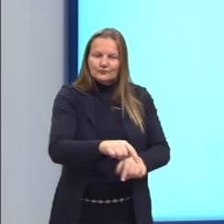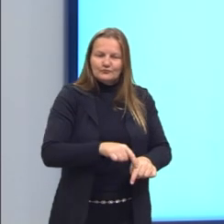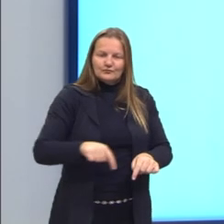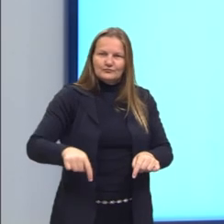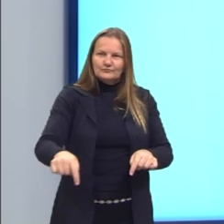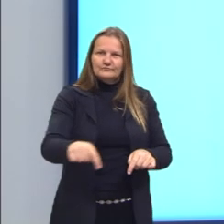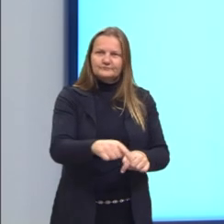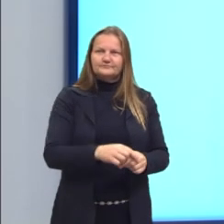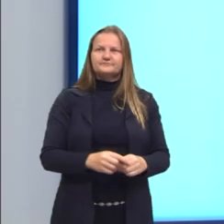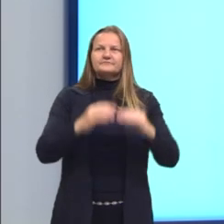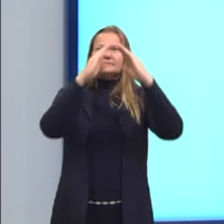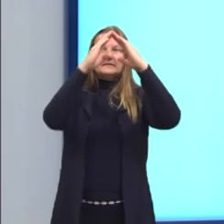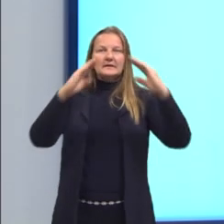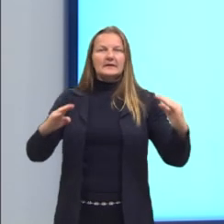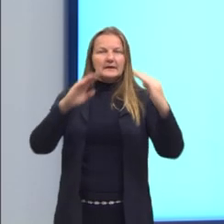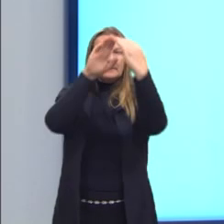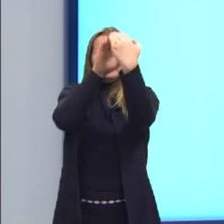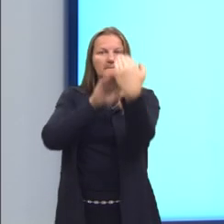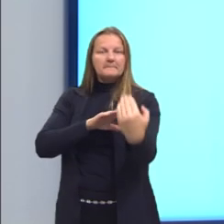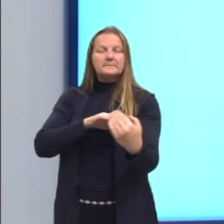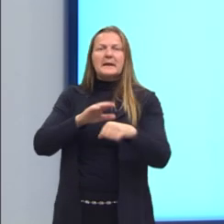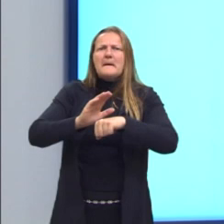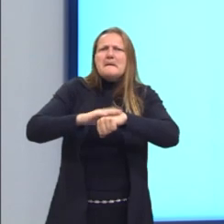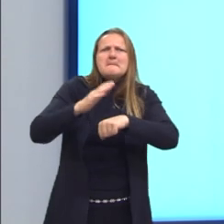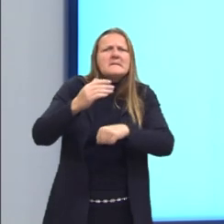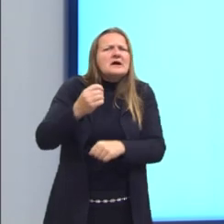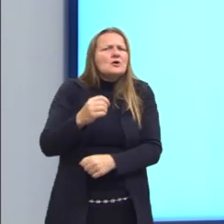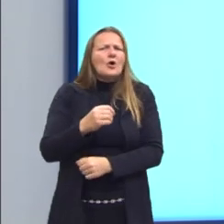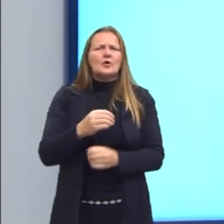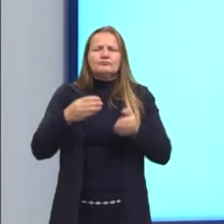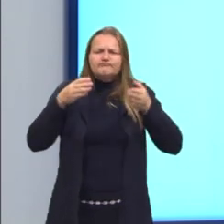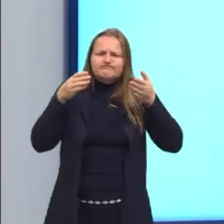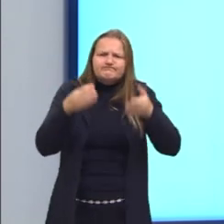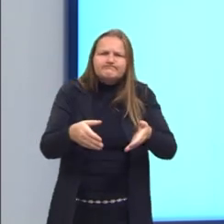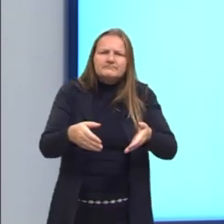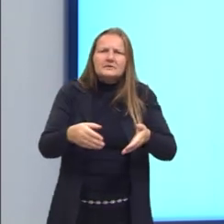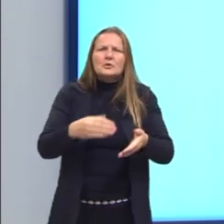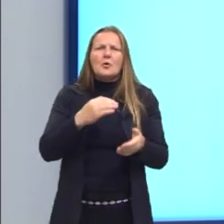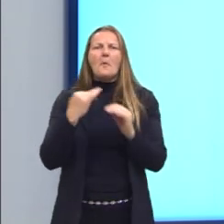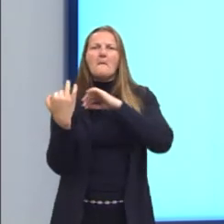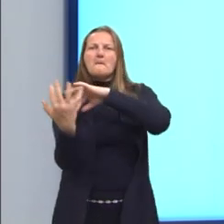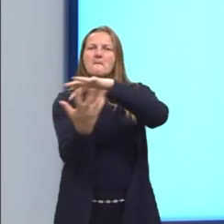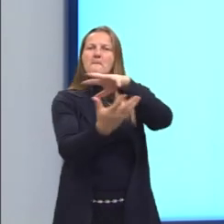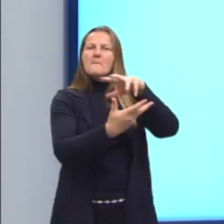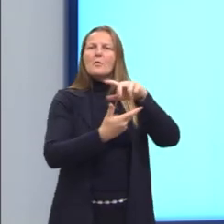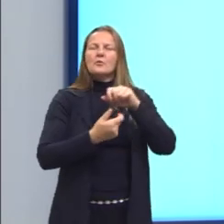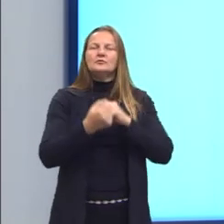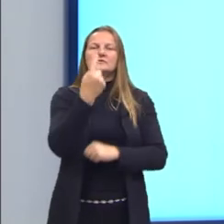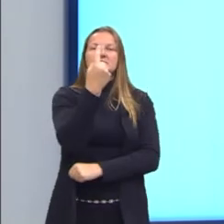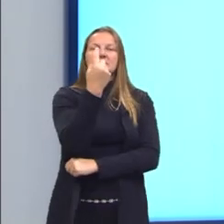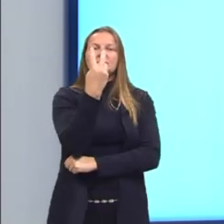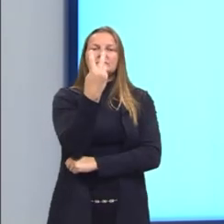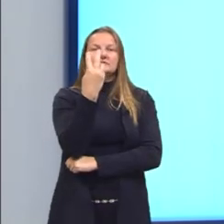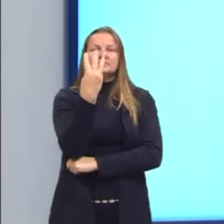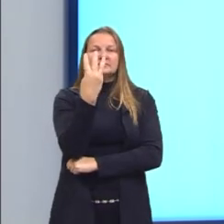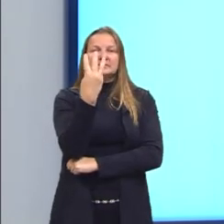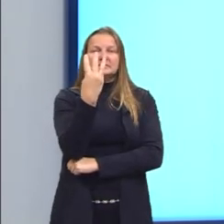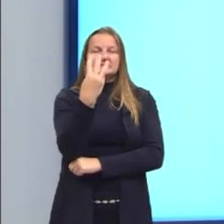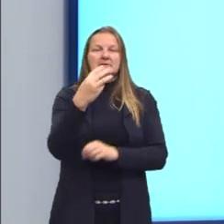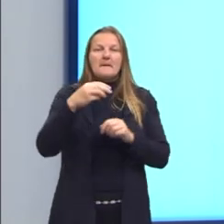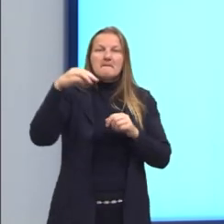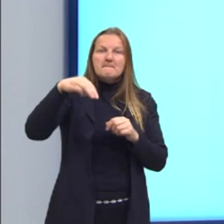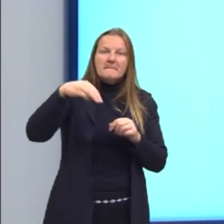e a pirâmide de Quéops seu maior túmulo do mundo com 123 metros de largura na base